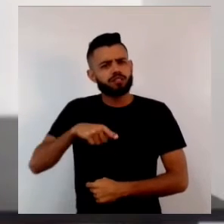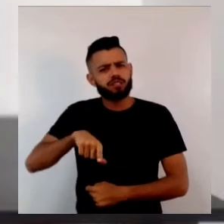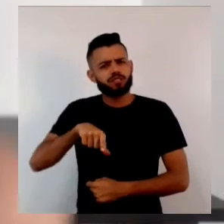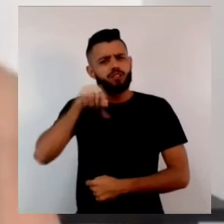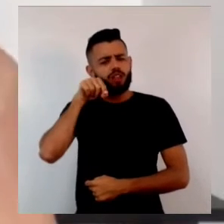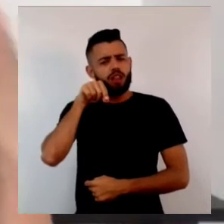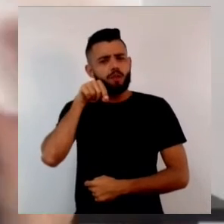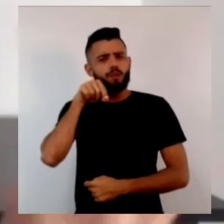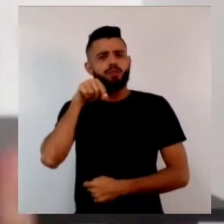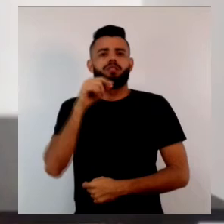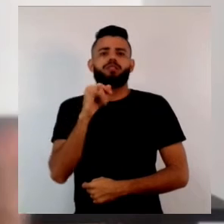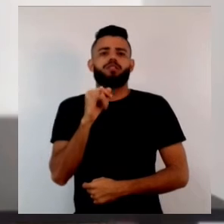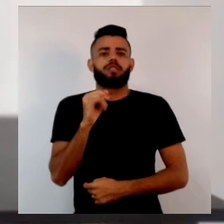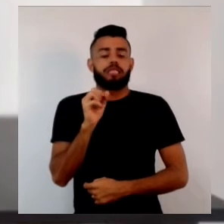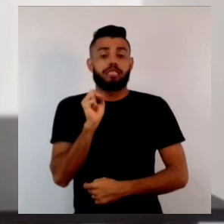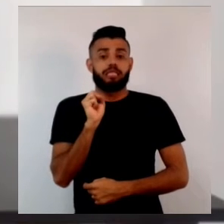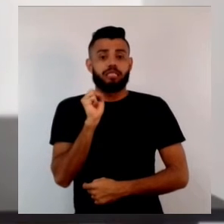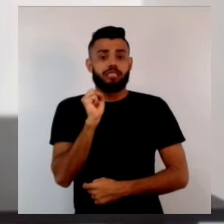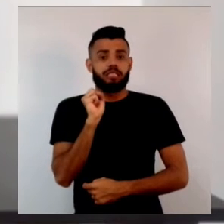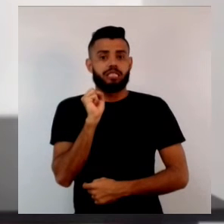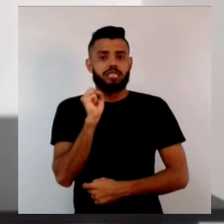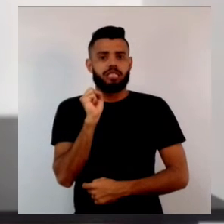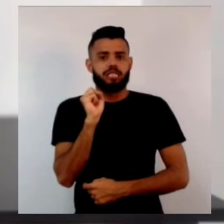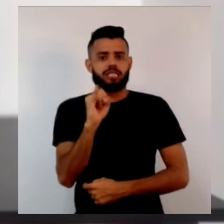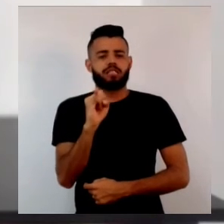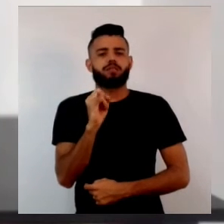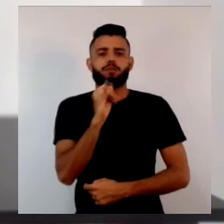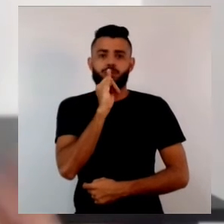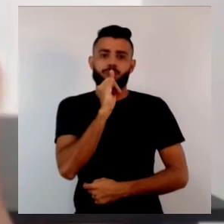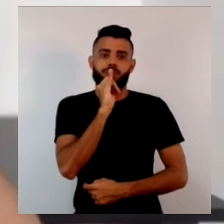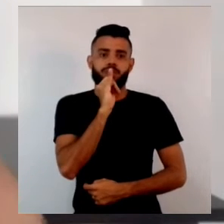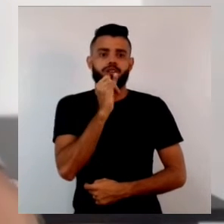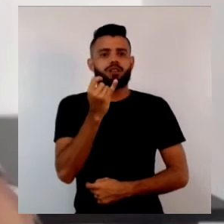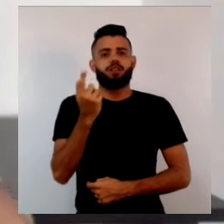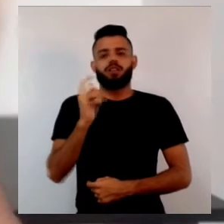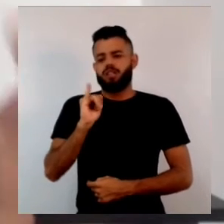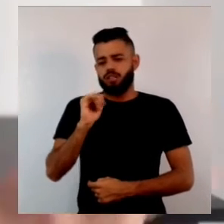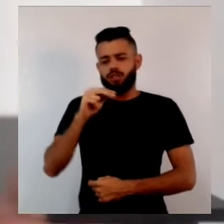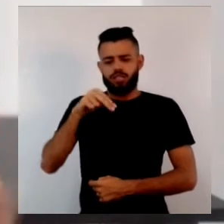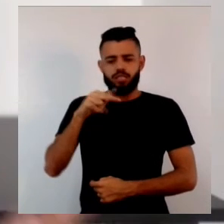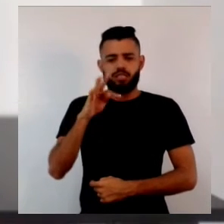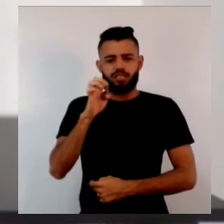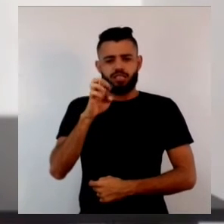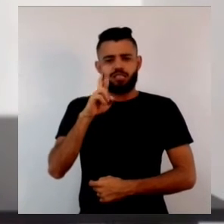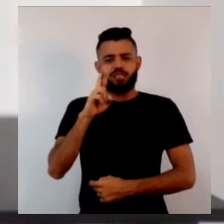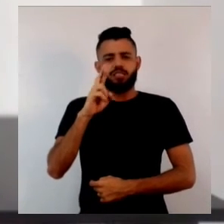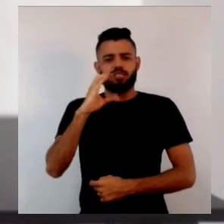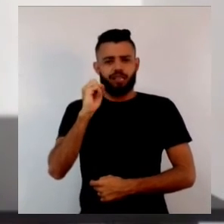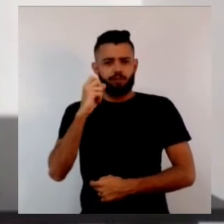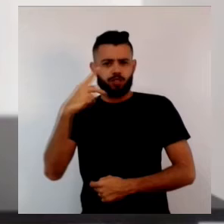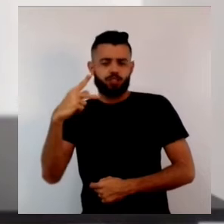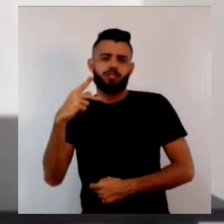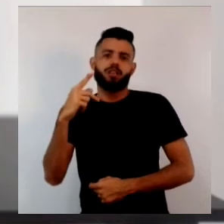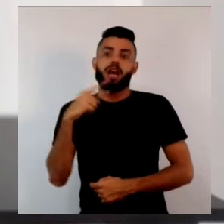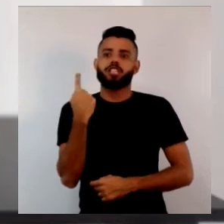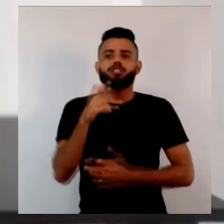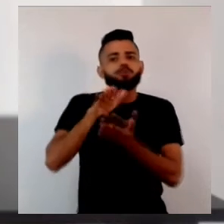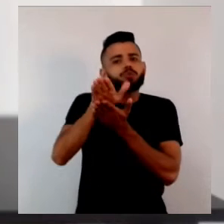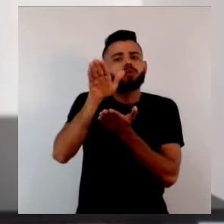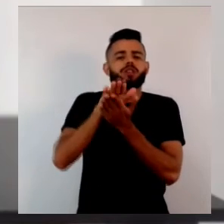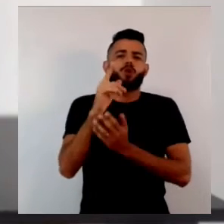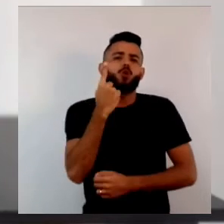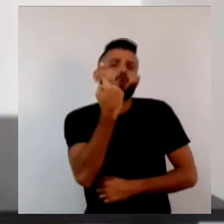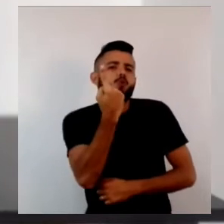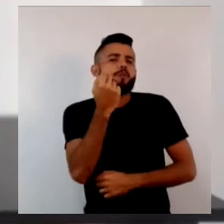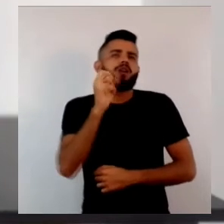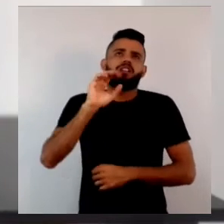gente dá... O Intercept não é parâmetro porque a gente publica uma matéria por dia, né? Às vezes 2, às vezes nenhuma, mas vamos supor que a gente publique 10